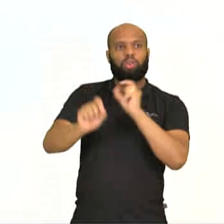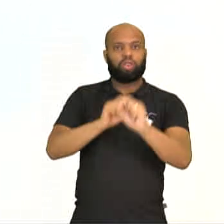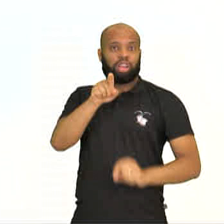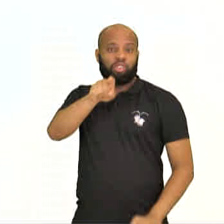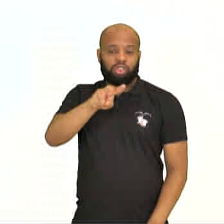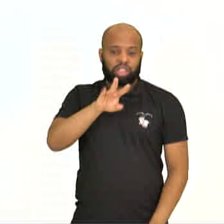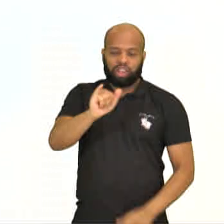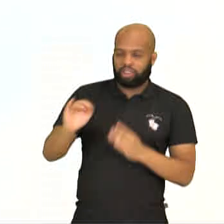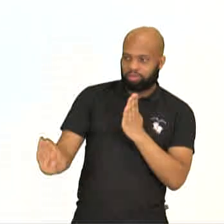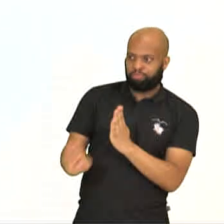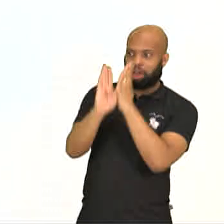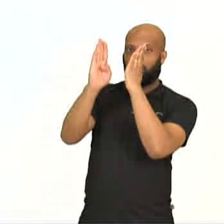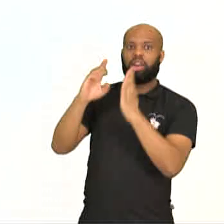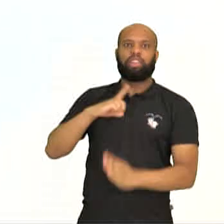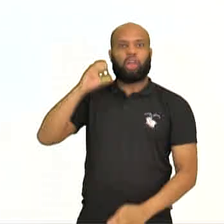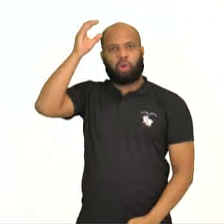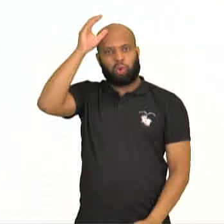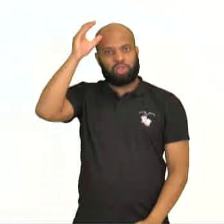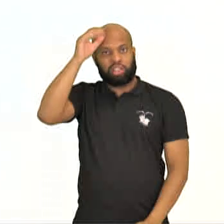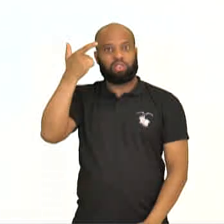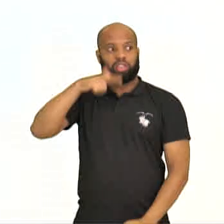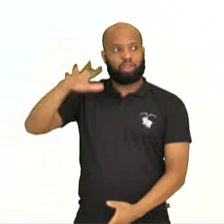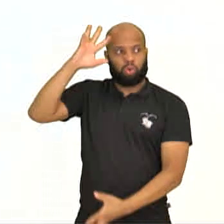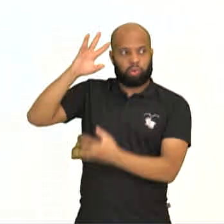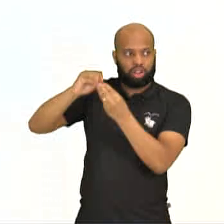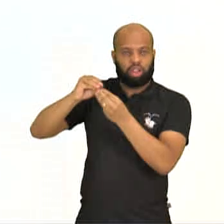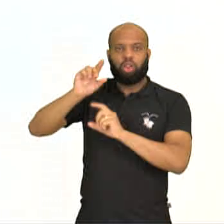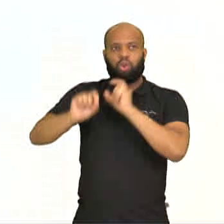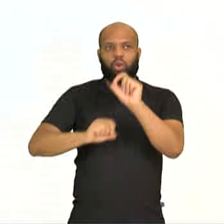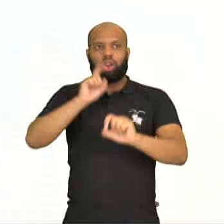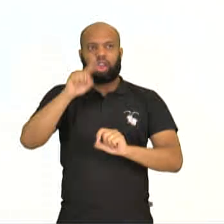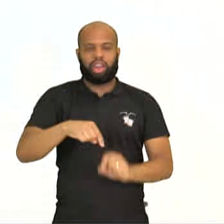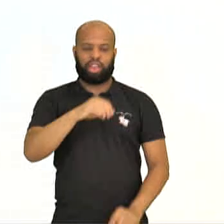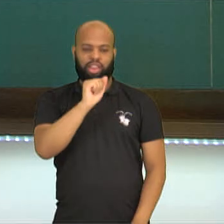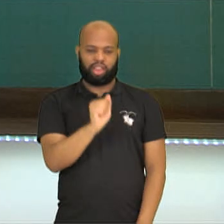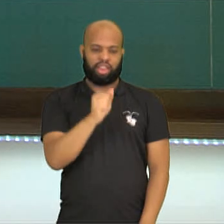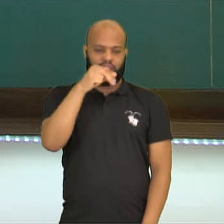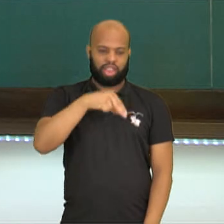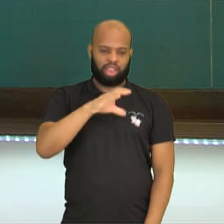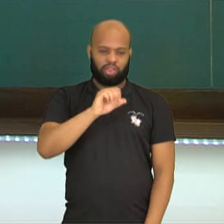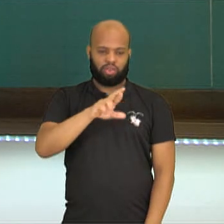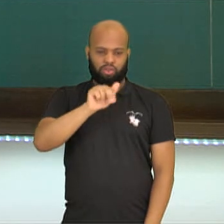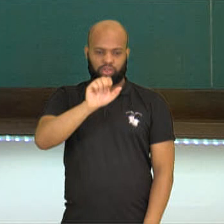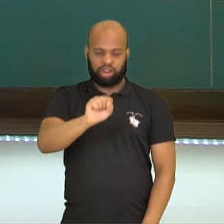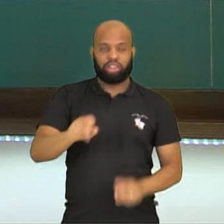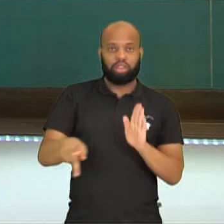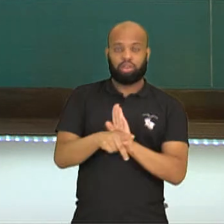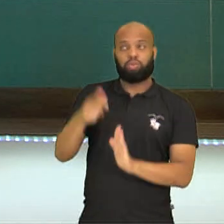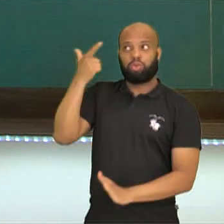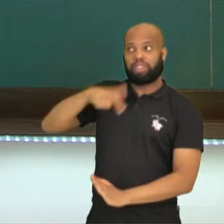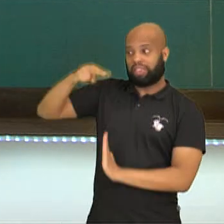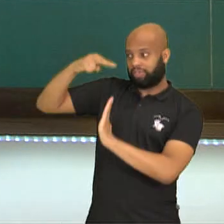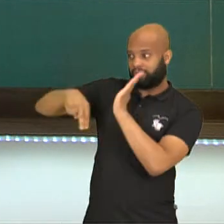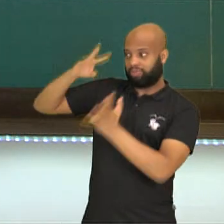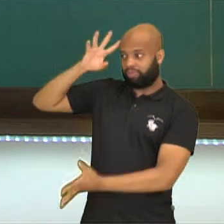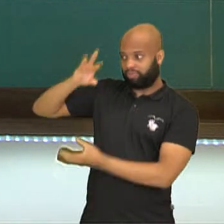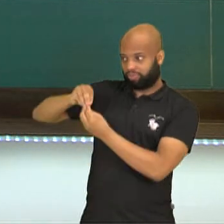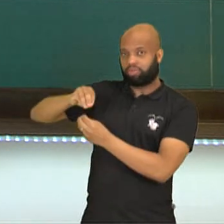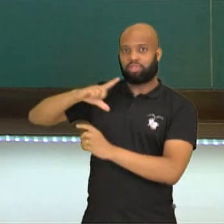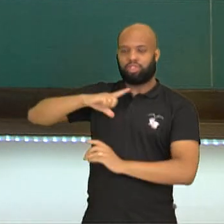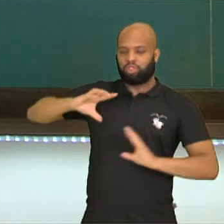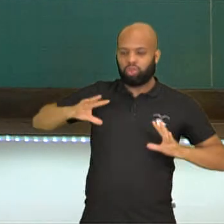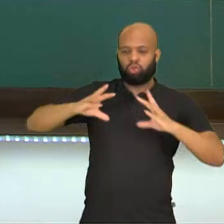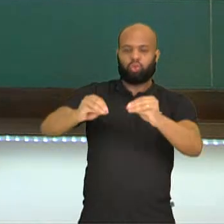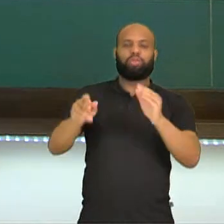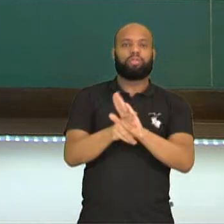de que vocês tenham consciência das nossas âncoras, que a gente chama âncoras interpretativas. São todos esses